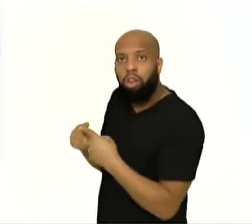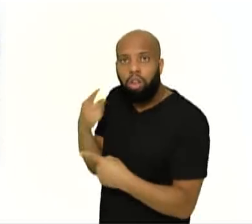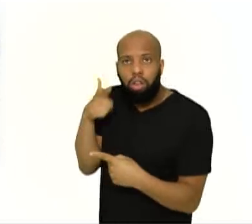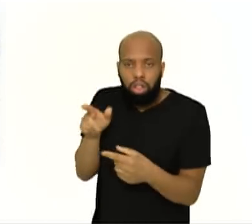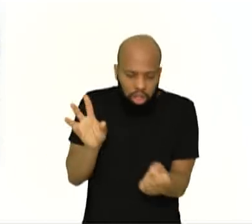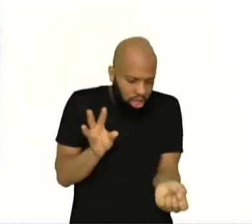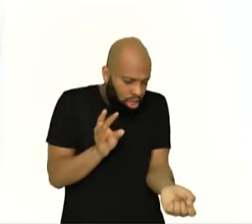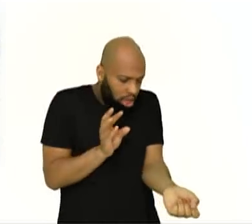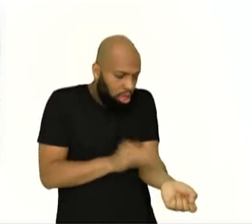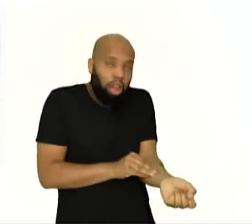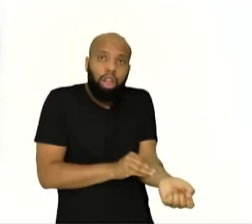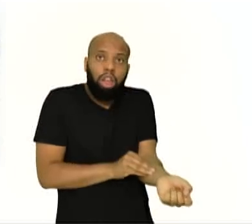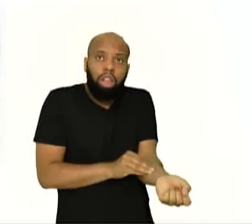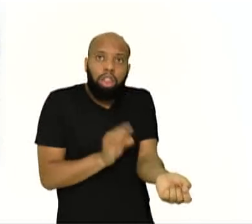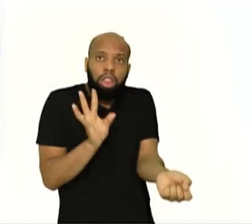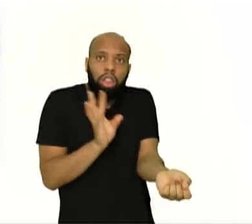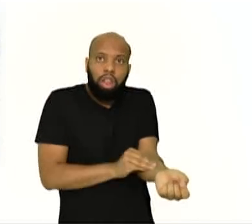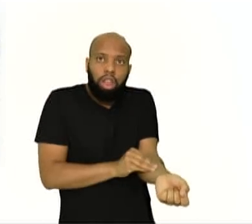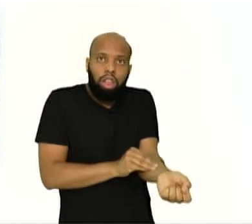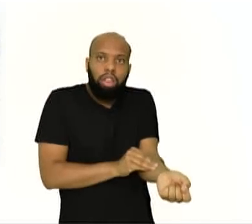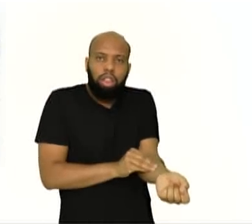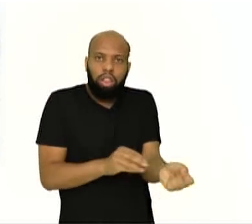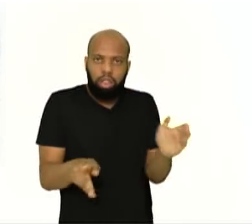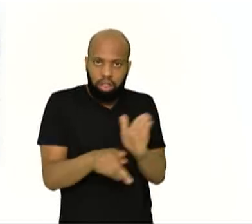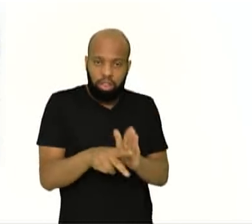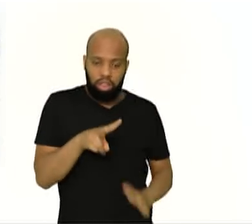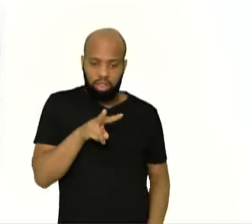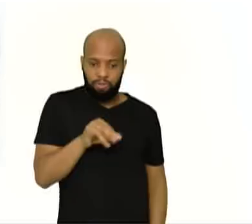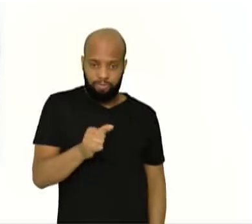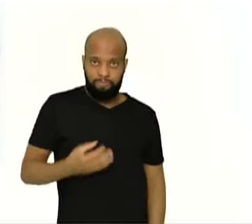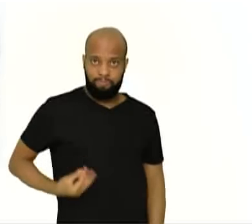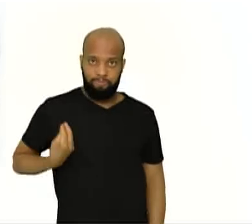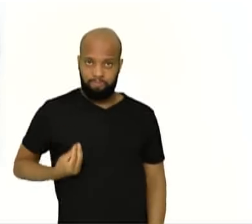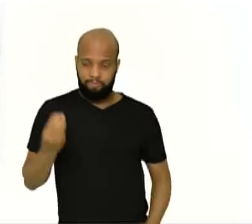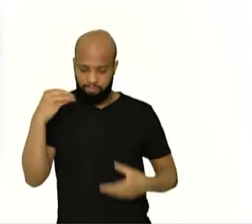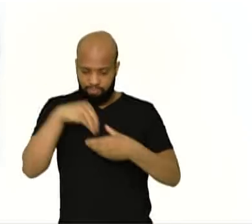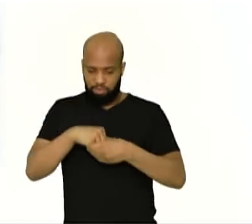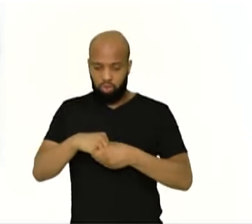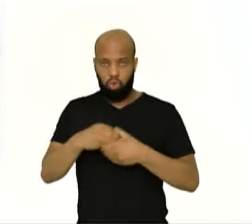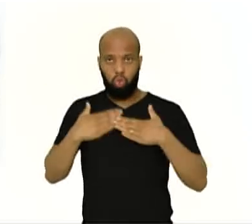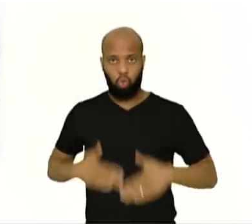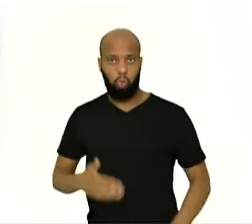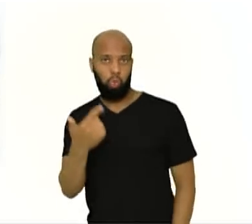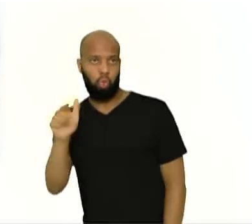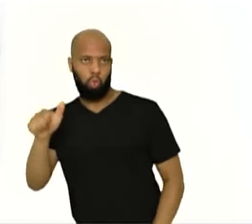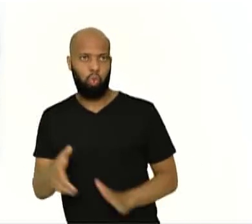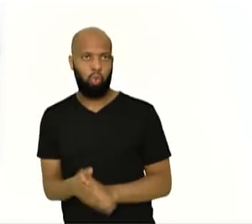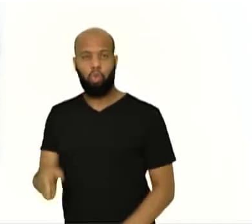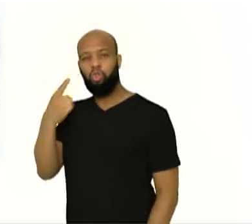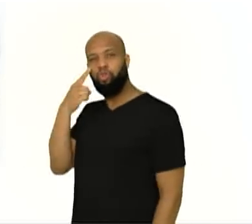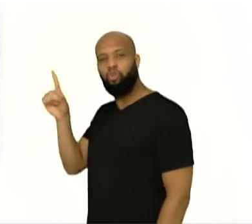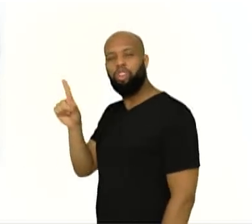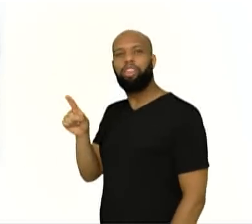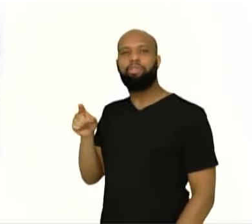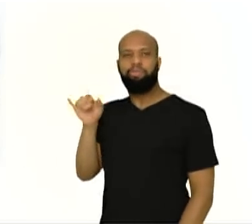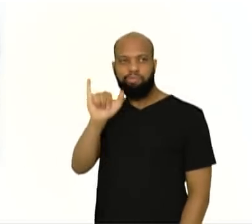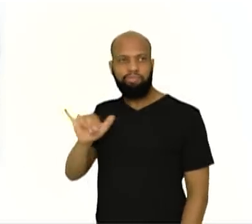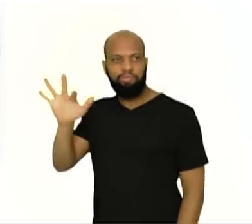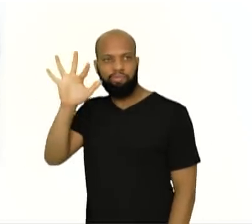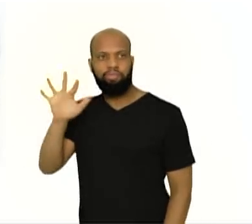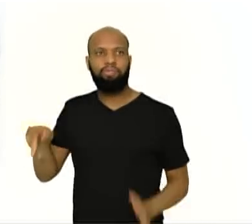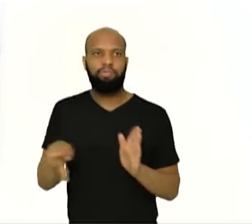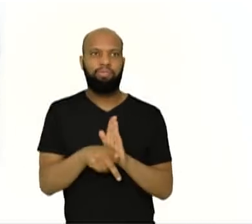se prenderem nos seres que eles vão parasitar. Percebam essa imagem aqui, ó, do